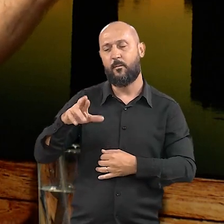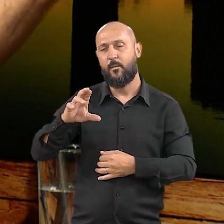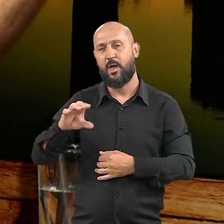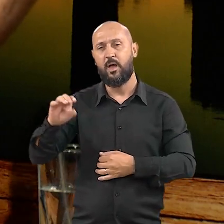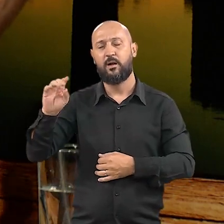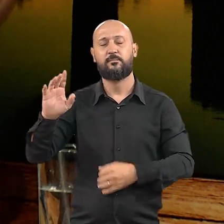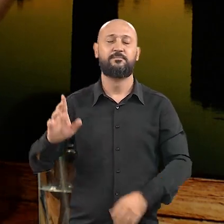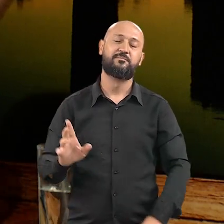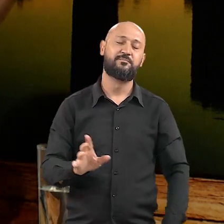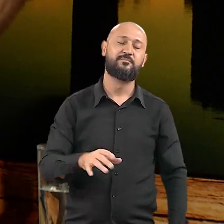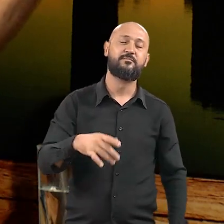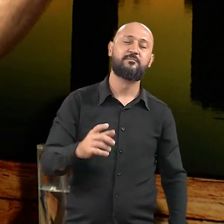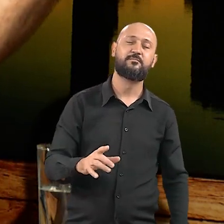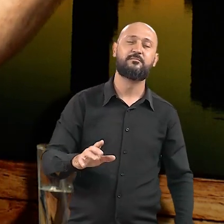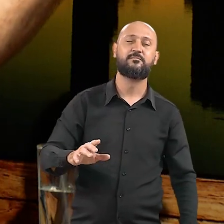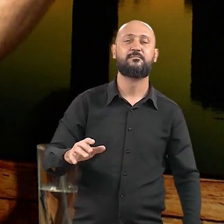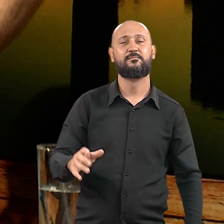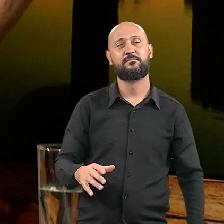Pirã,